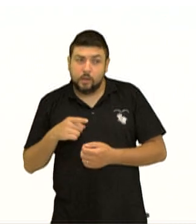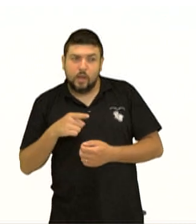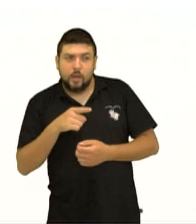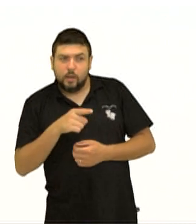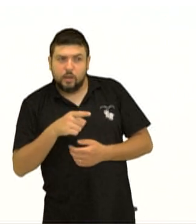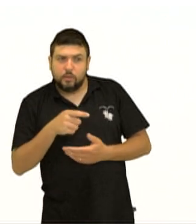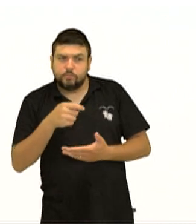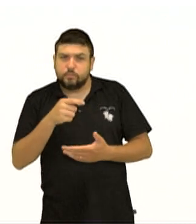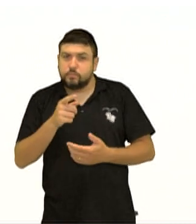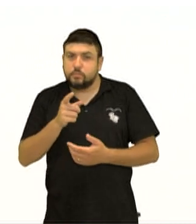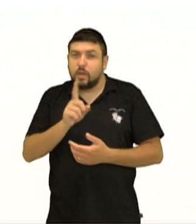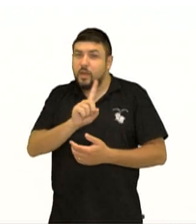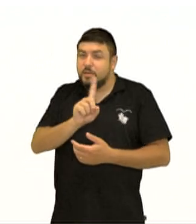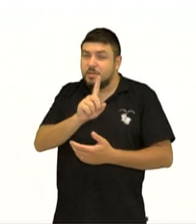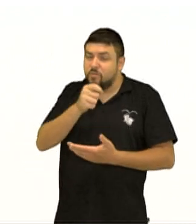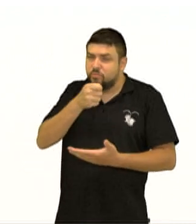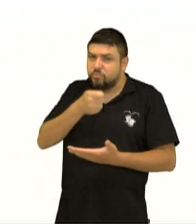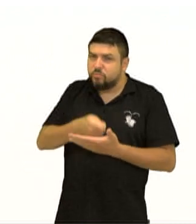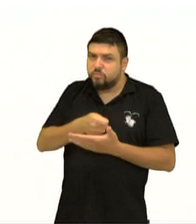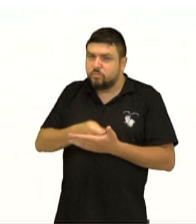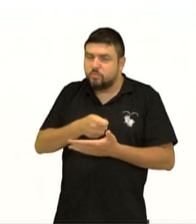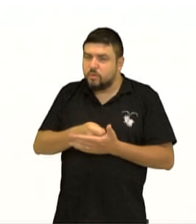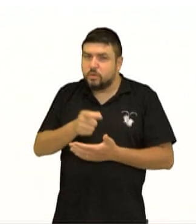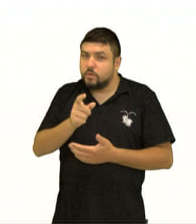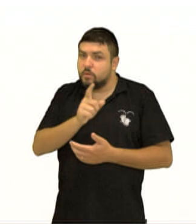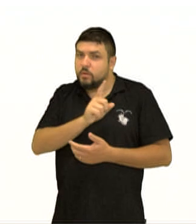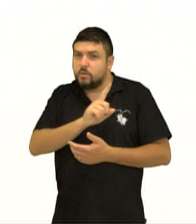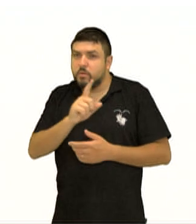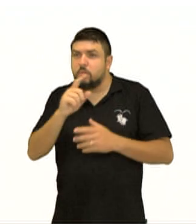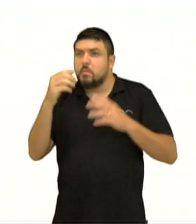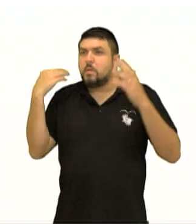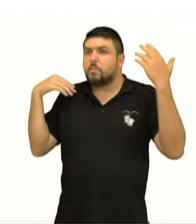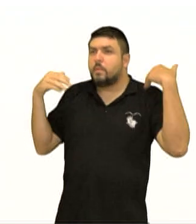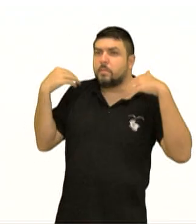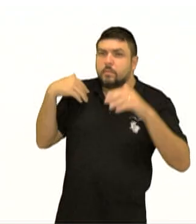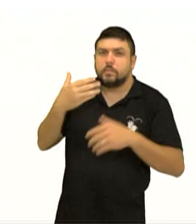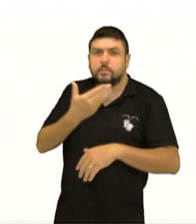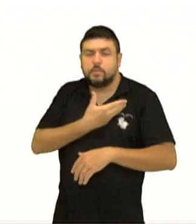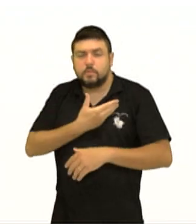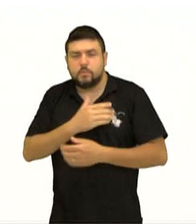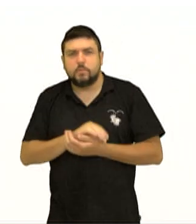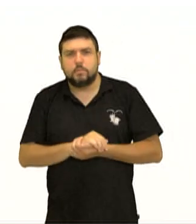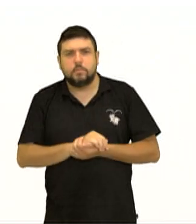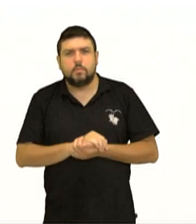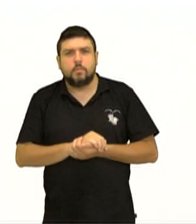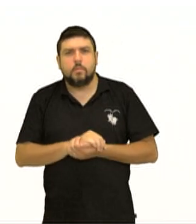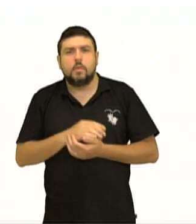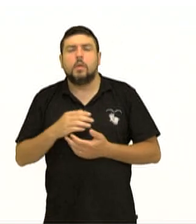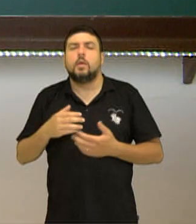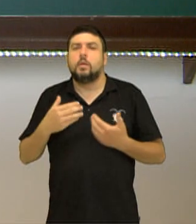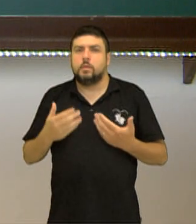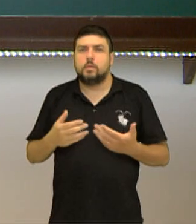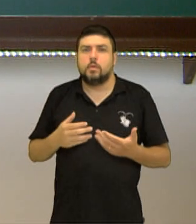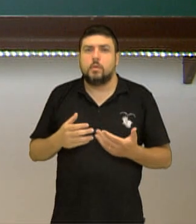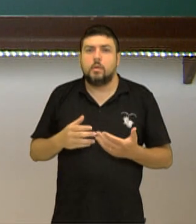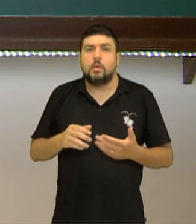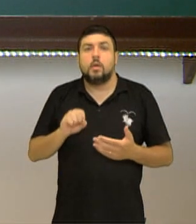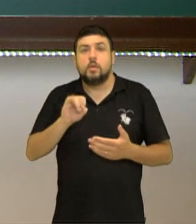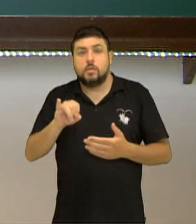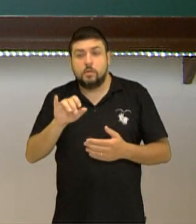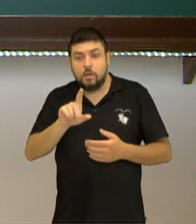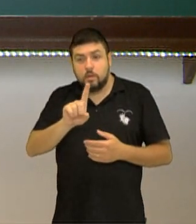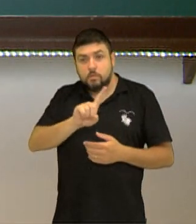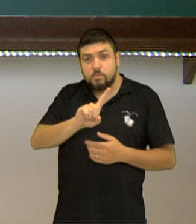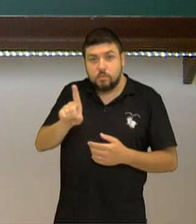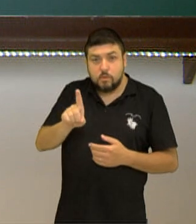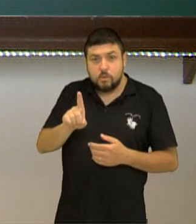os amigos e ficar em casa para estudar. Se você vai dar um conselho na forma negativa, você joga o should para negativo,